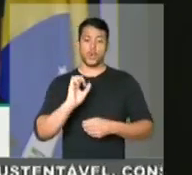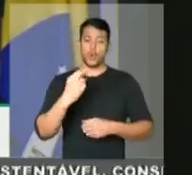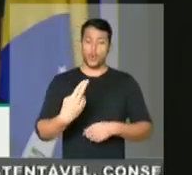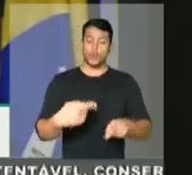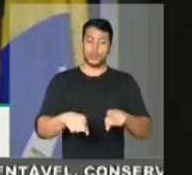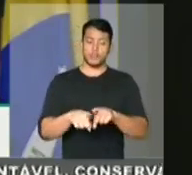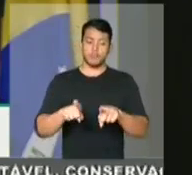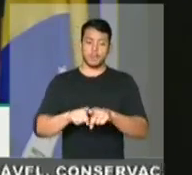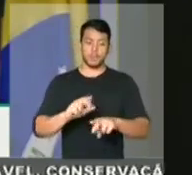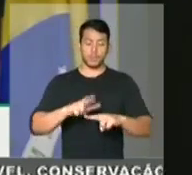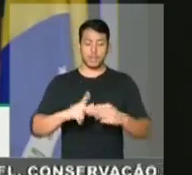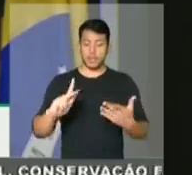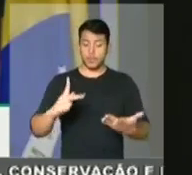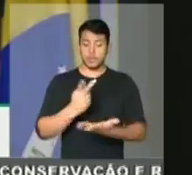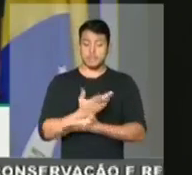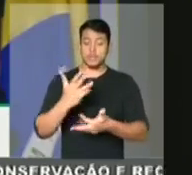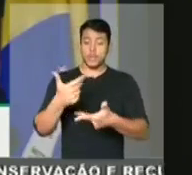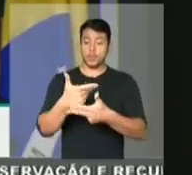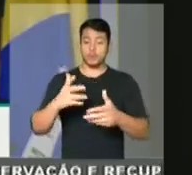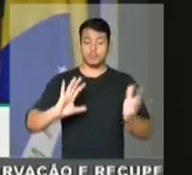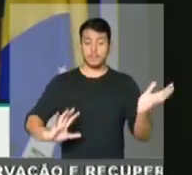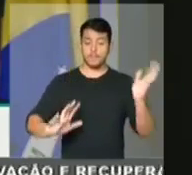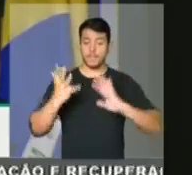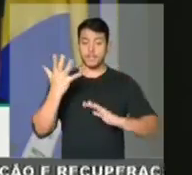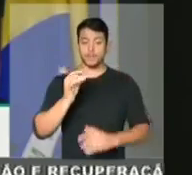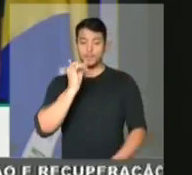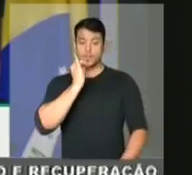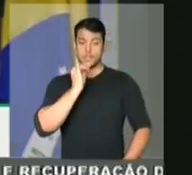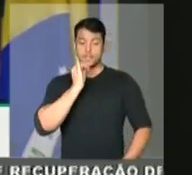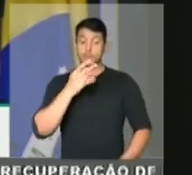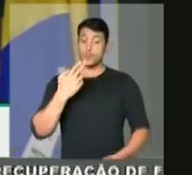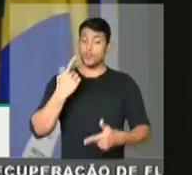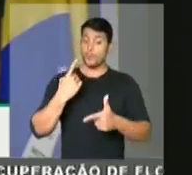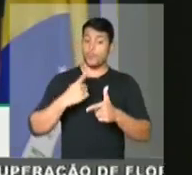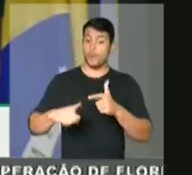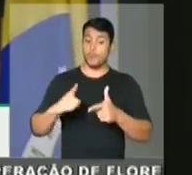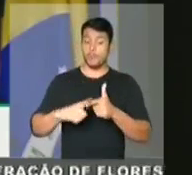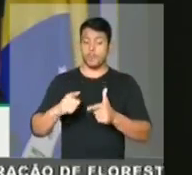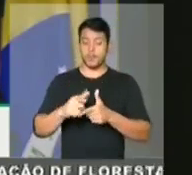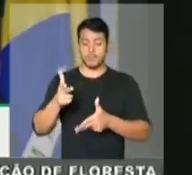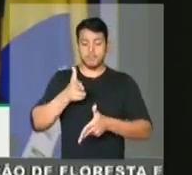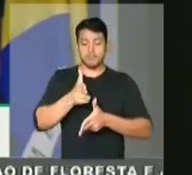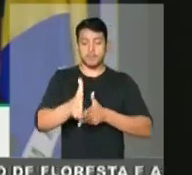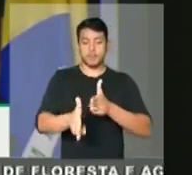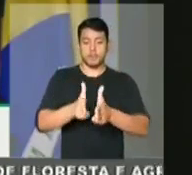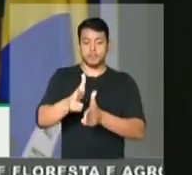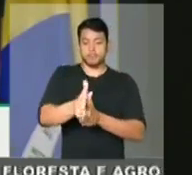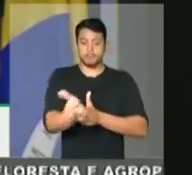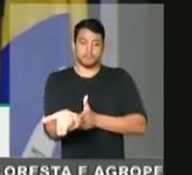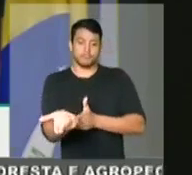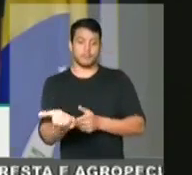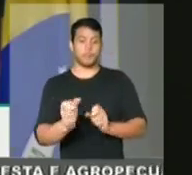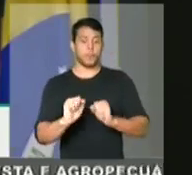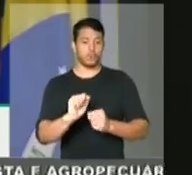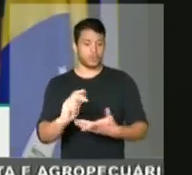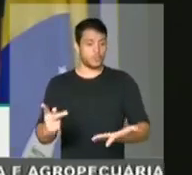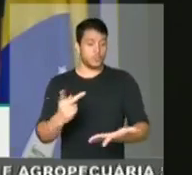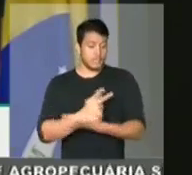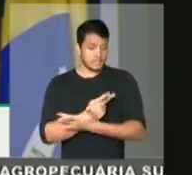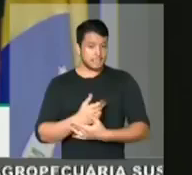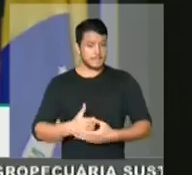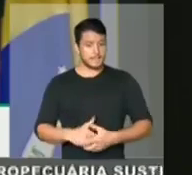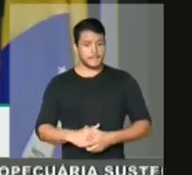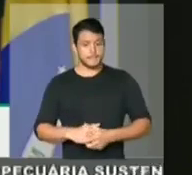ocorrência de um evento extraordinário, como um acidente ferroviário, lembrando que há composições que